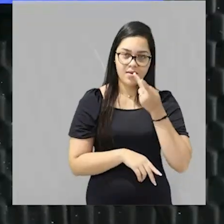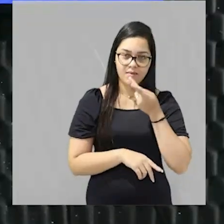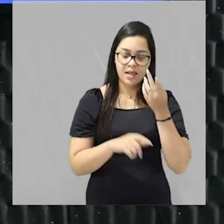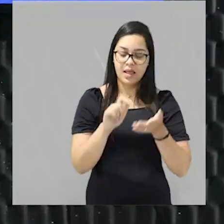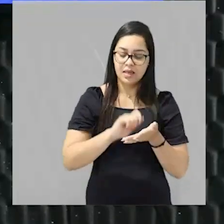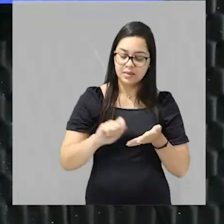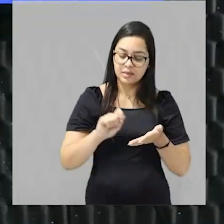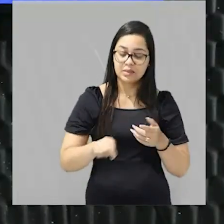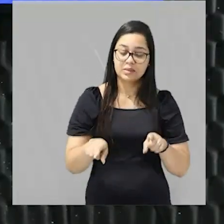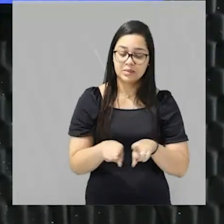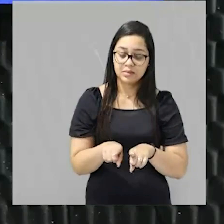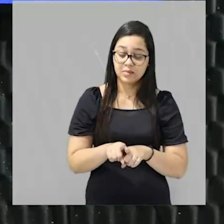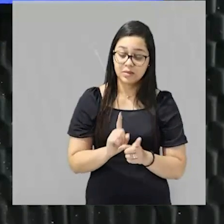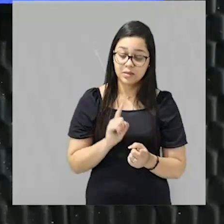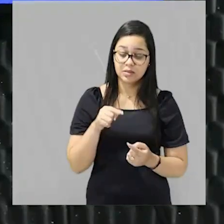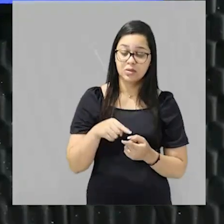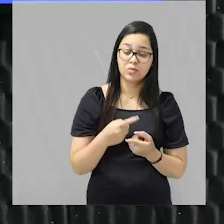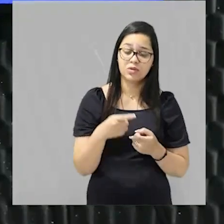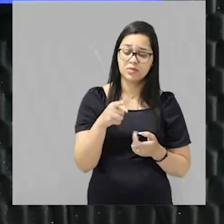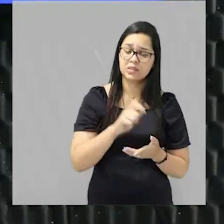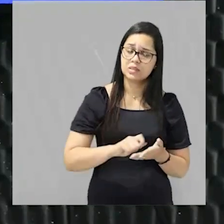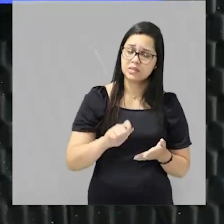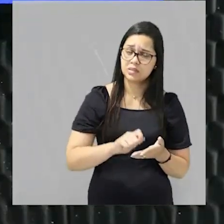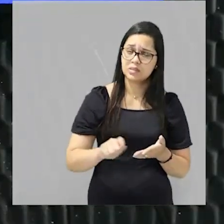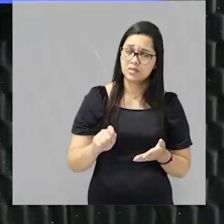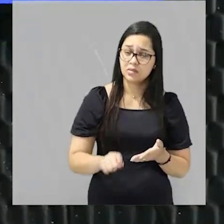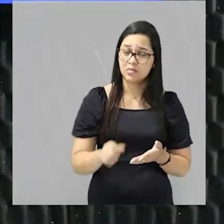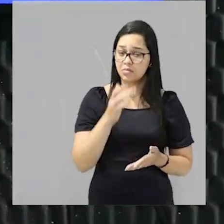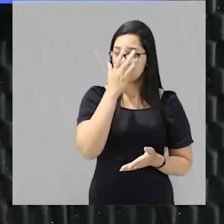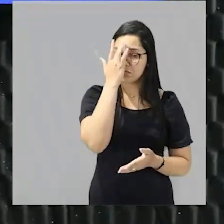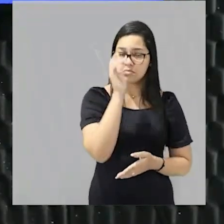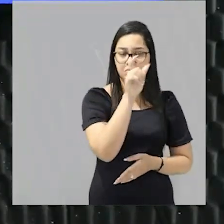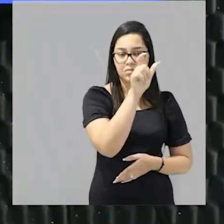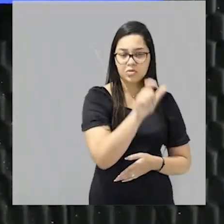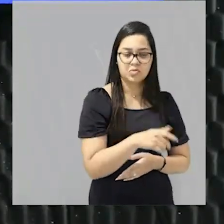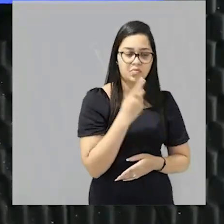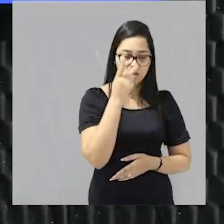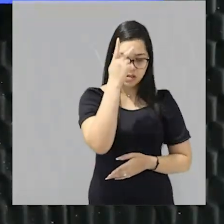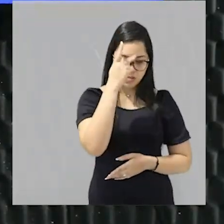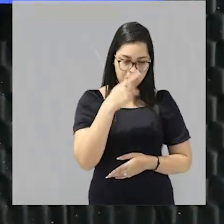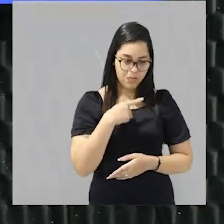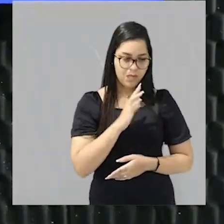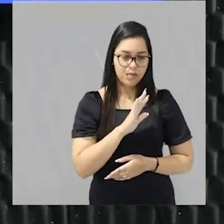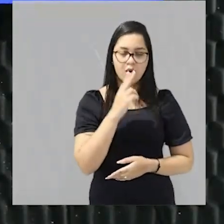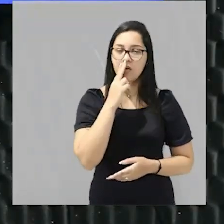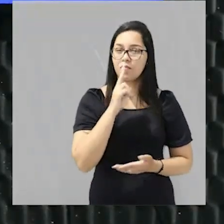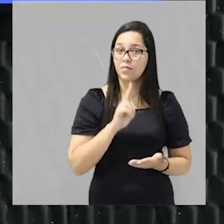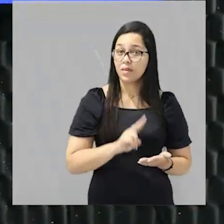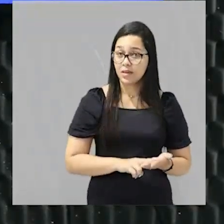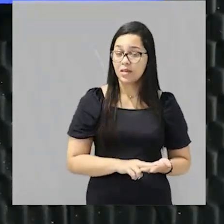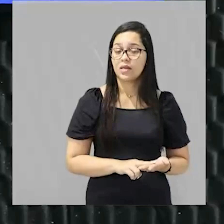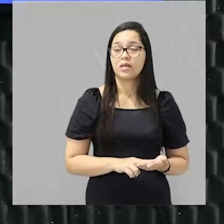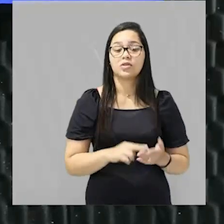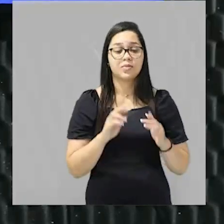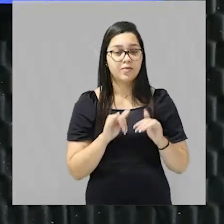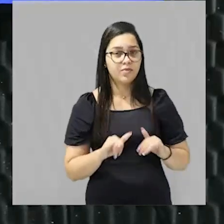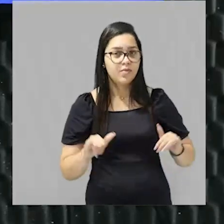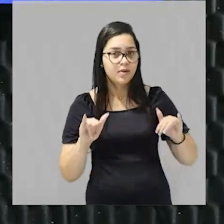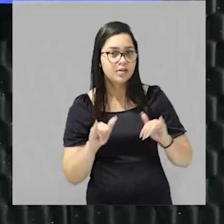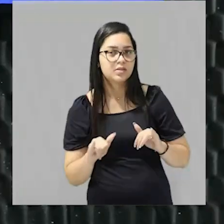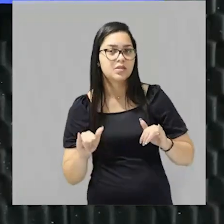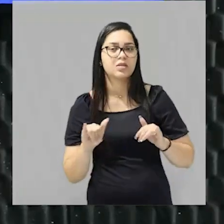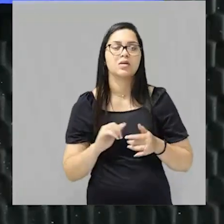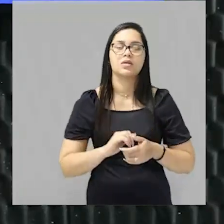jeito. Bom? Mais uma questão? Será que eu estou falando rápido? Eu vou falar mais devagar agora.